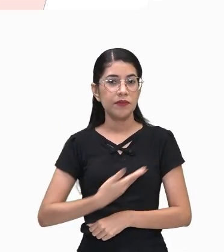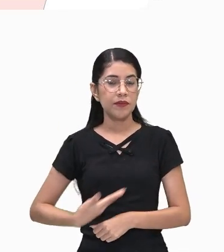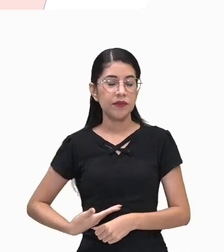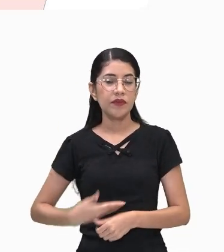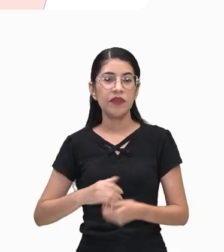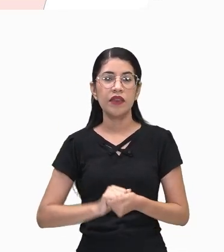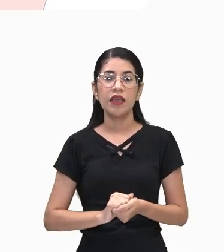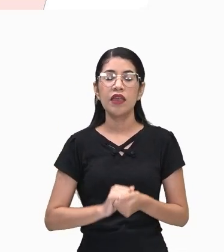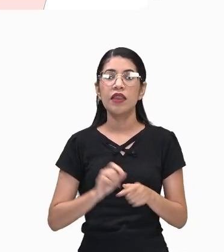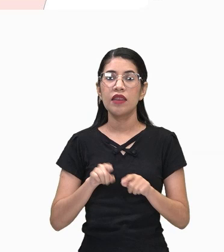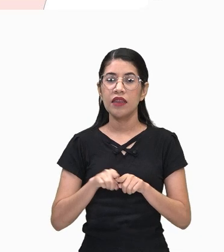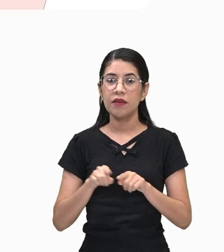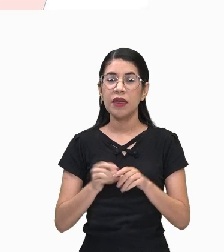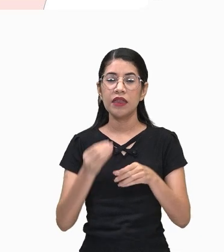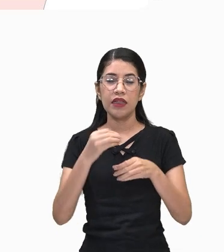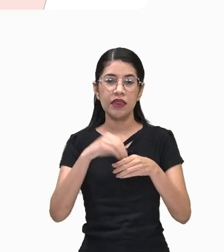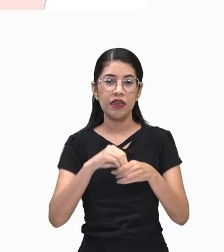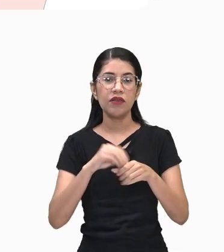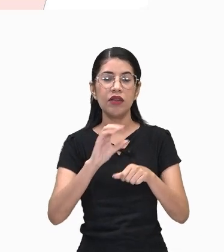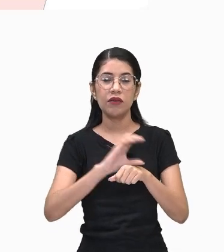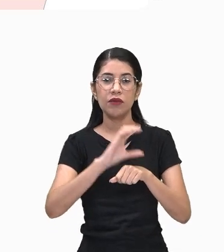pela Constituição Federal de